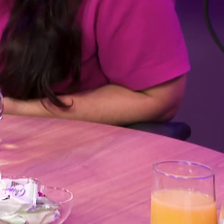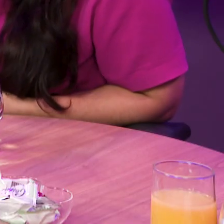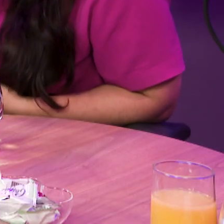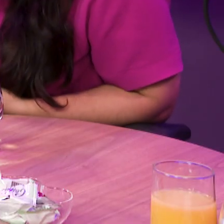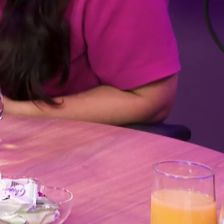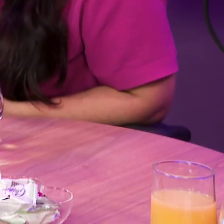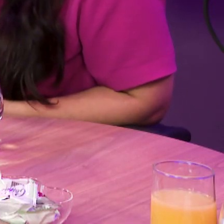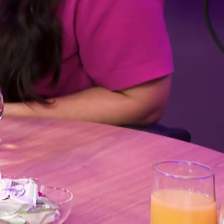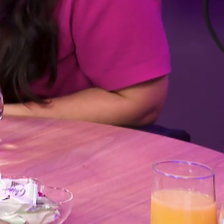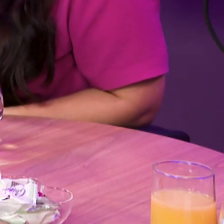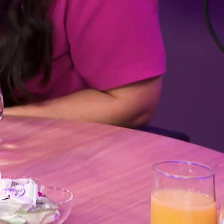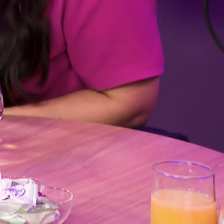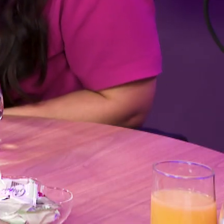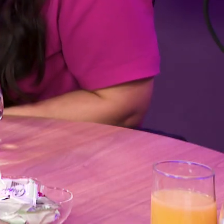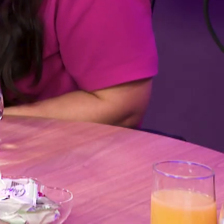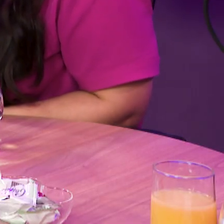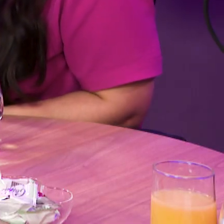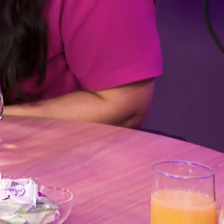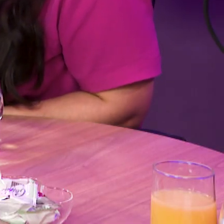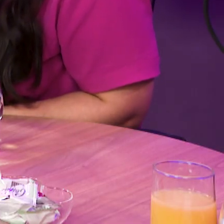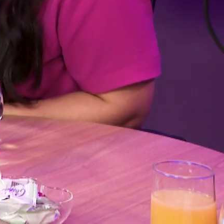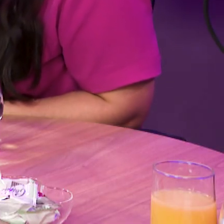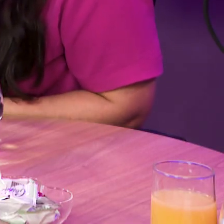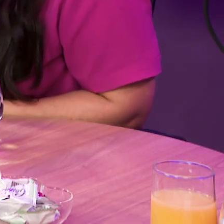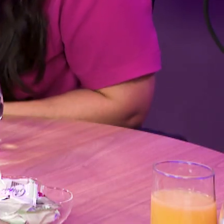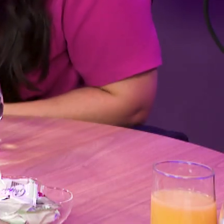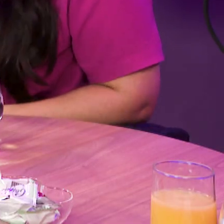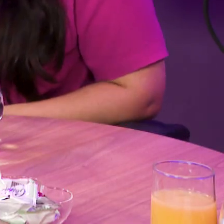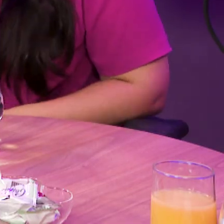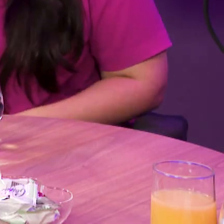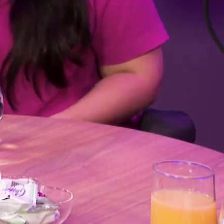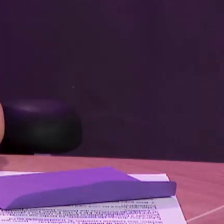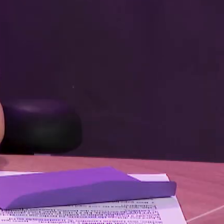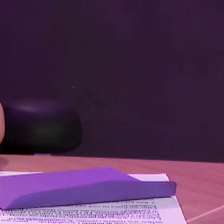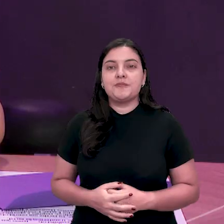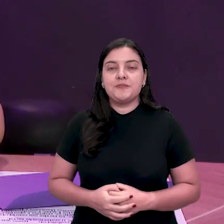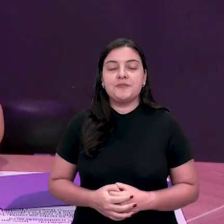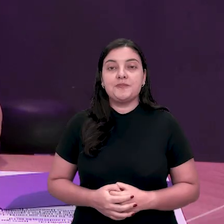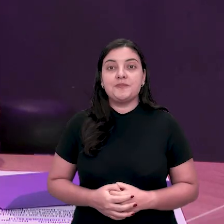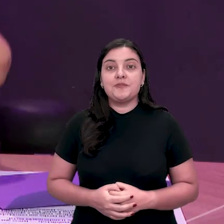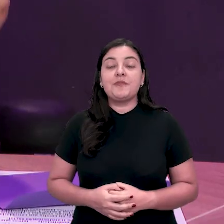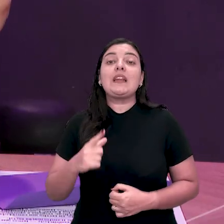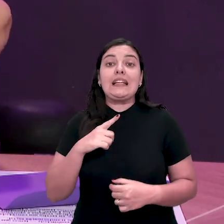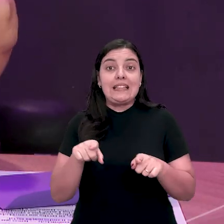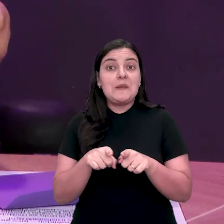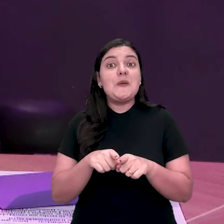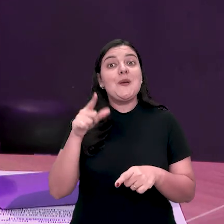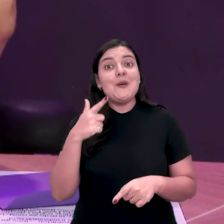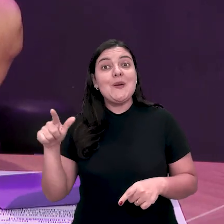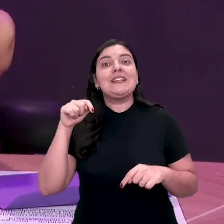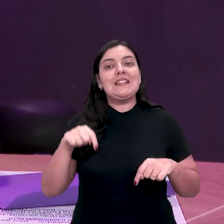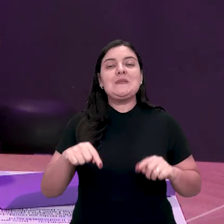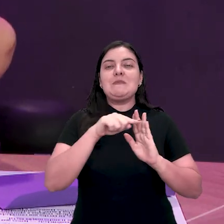isso que eu acho, Livinha. Eu acredito que é importante também. E a gente tem um quadro aqui